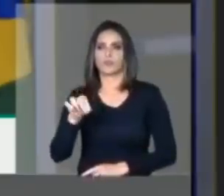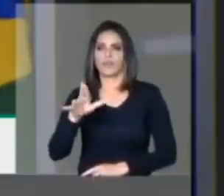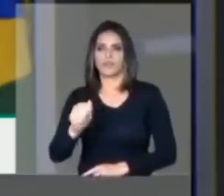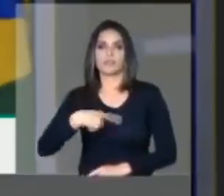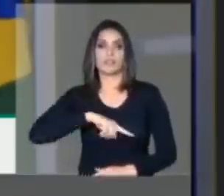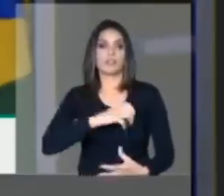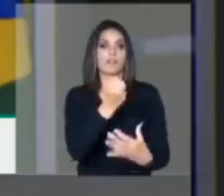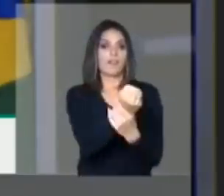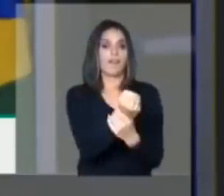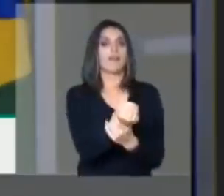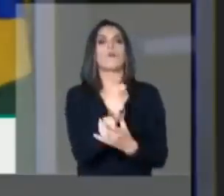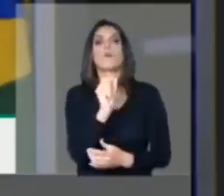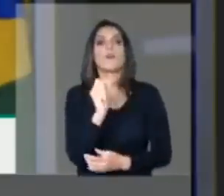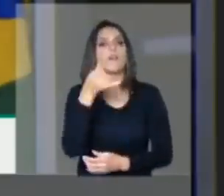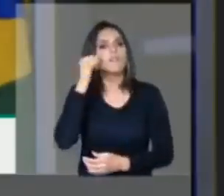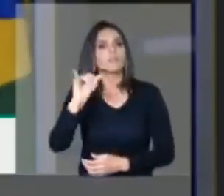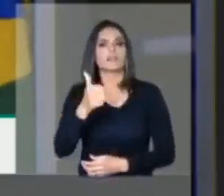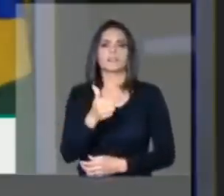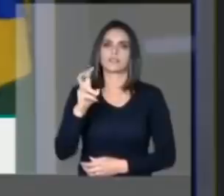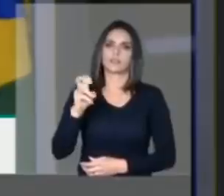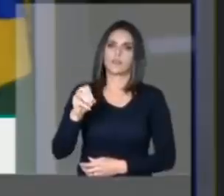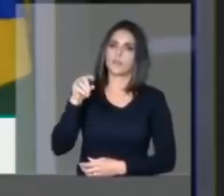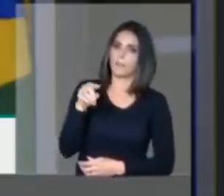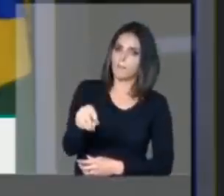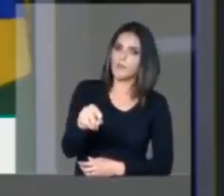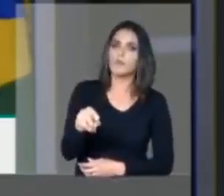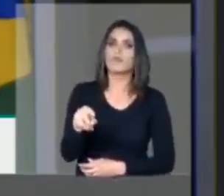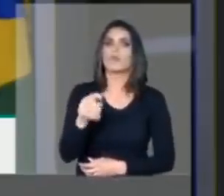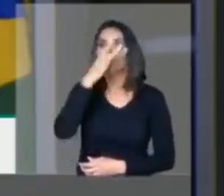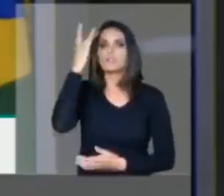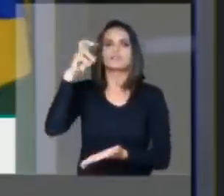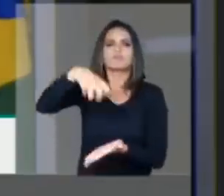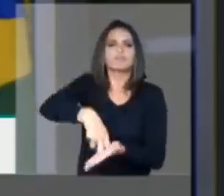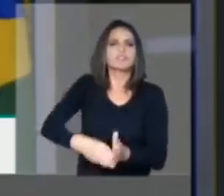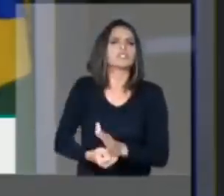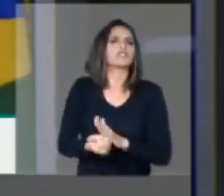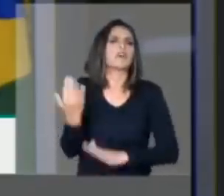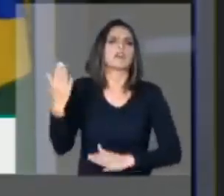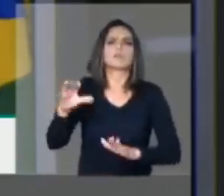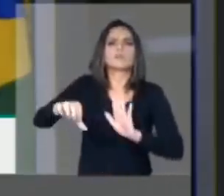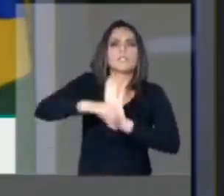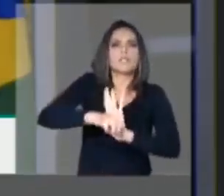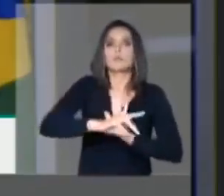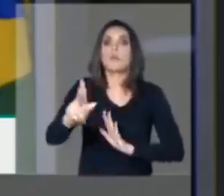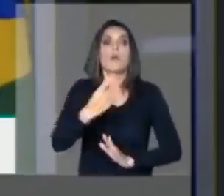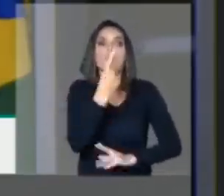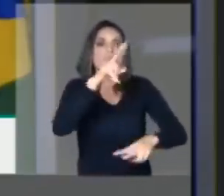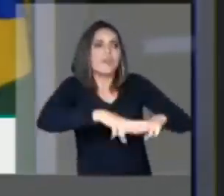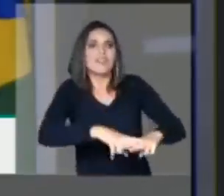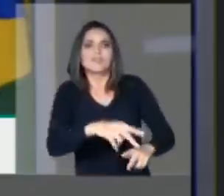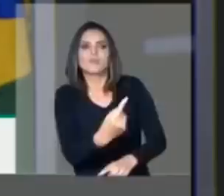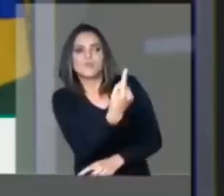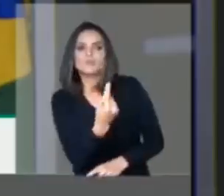tenhamos mais de 100 mil, 150 mil, salvo engano, condenados aí por diversos crimes. Não se trata de um preso ou de outro preso, como muitas